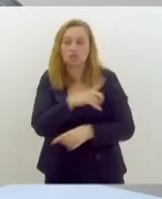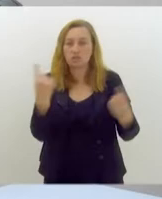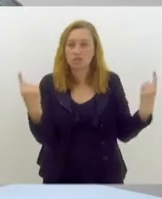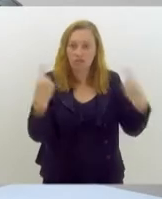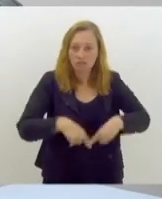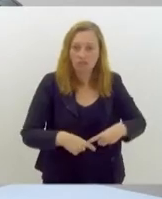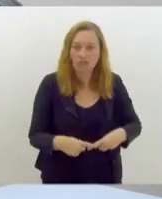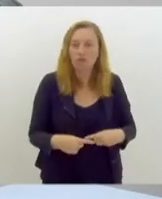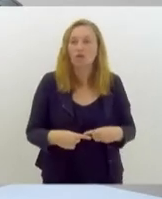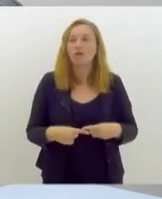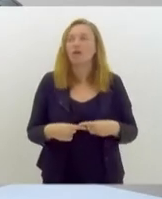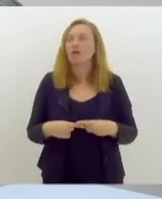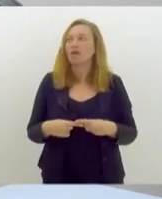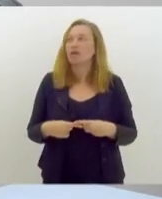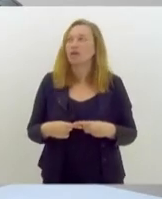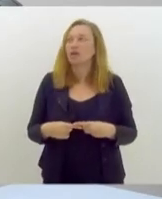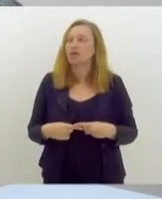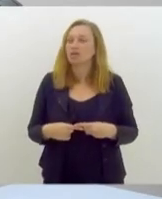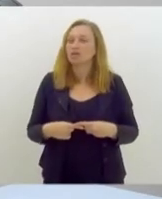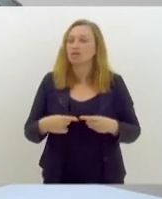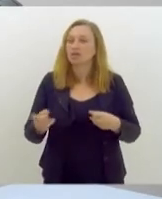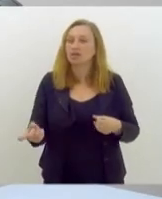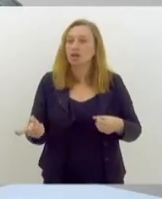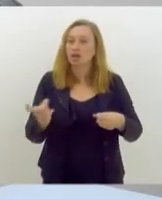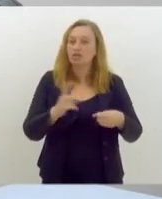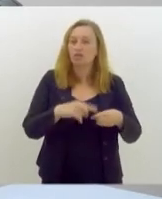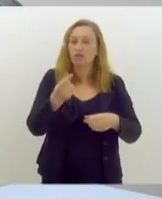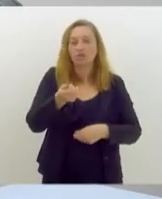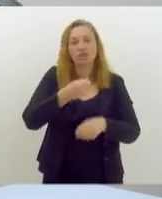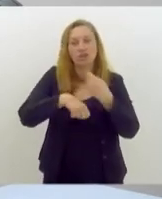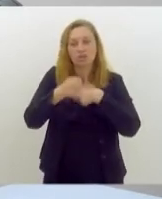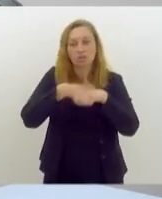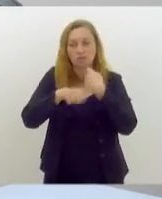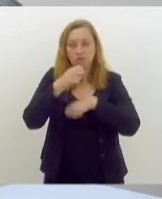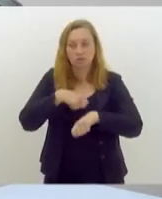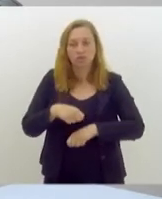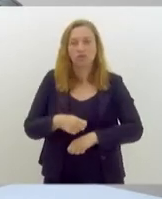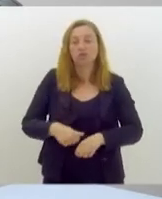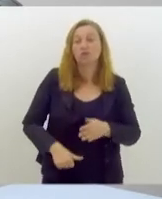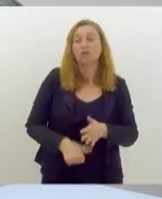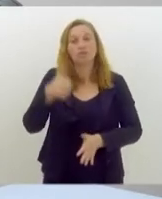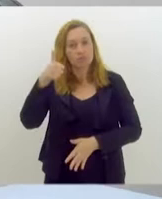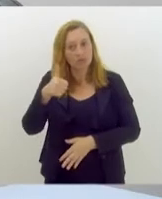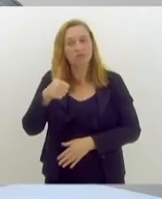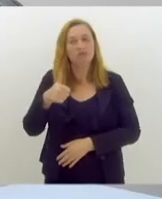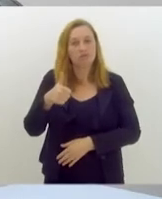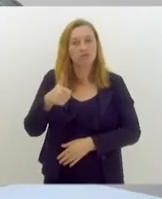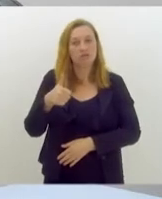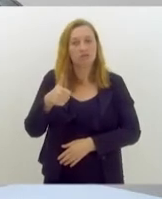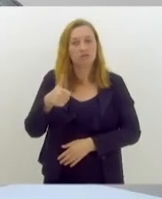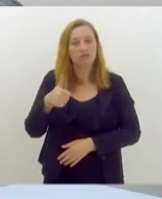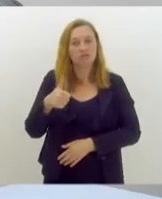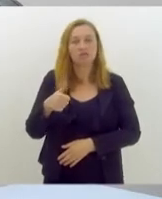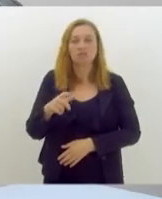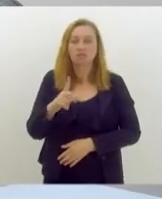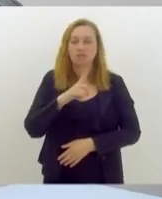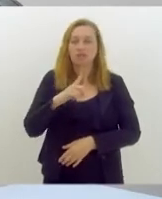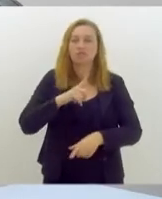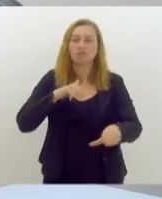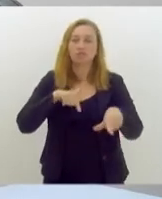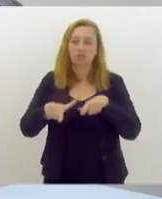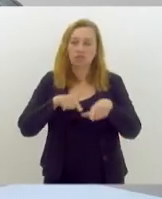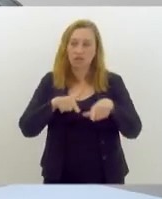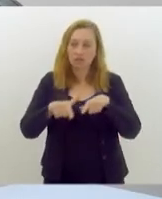de a sua retomada econômica e pela primeira vez né se tem um